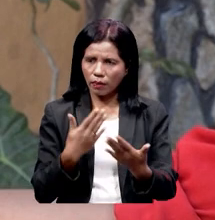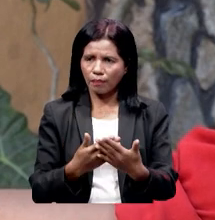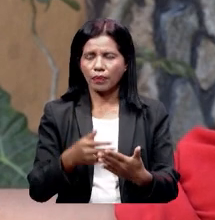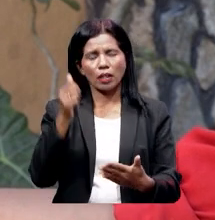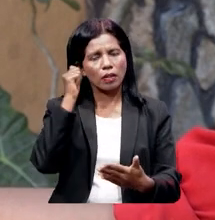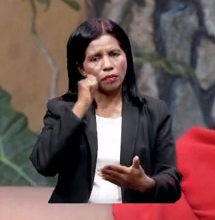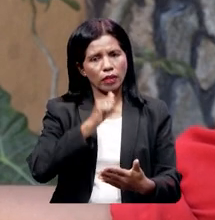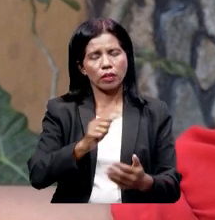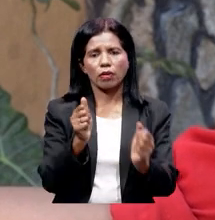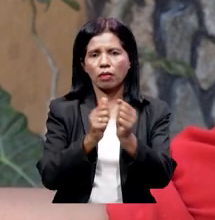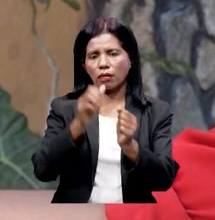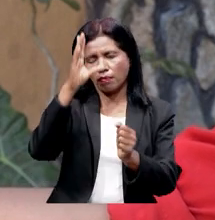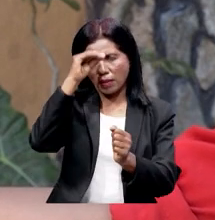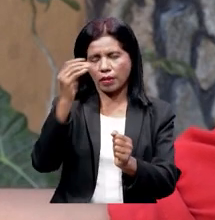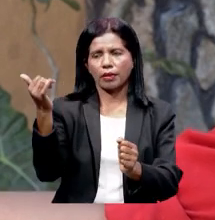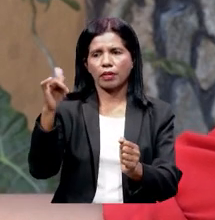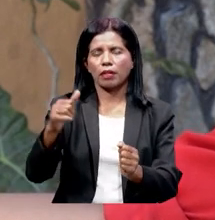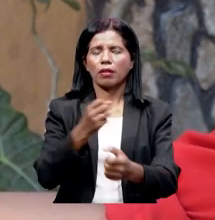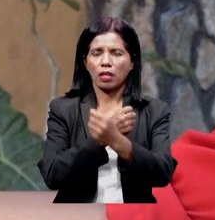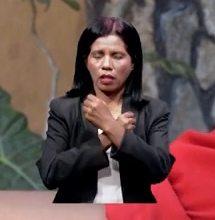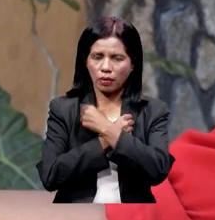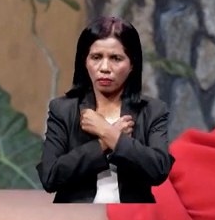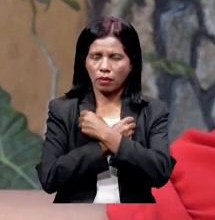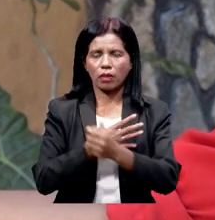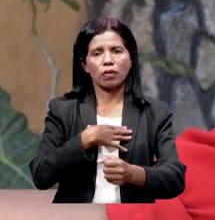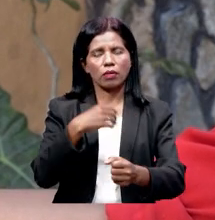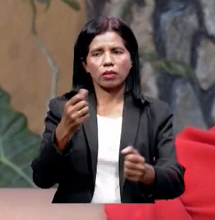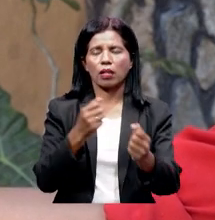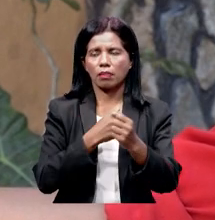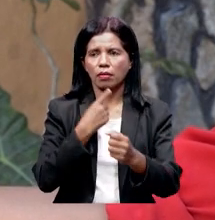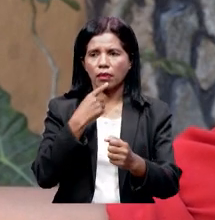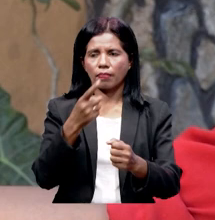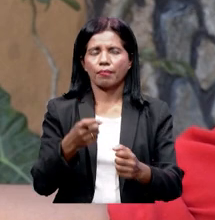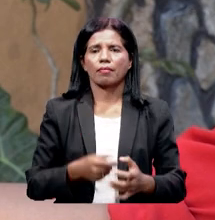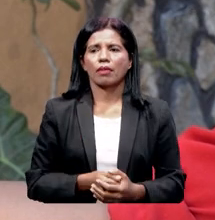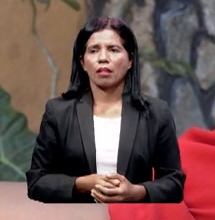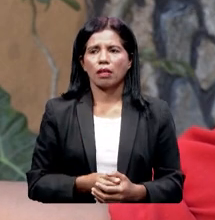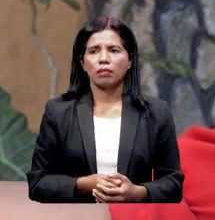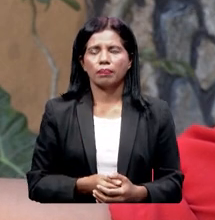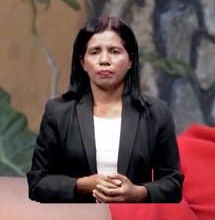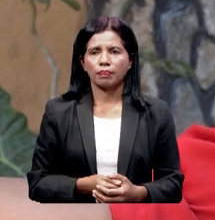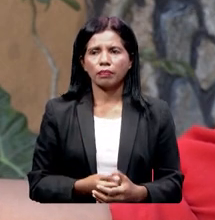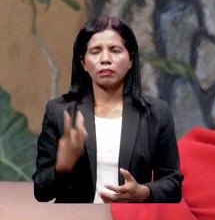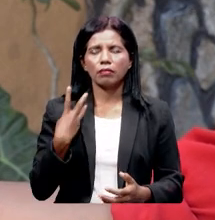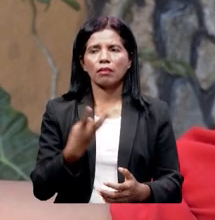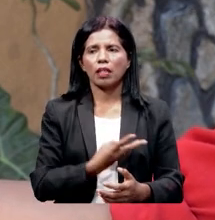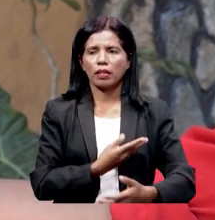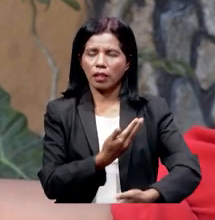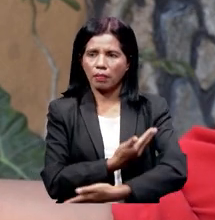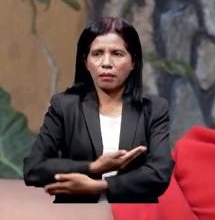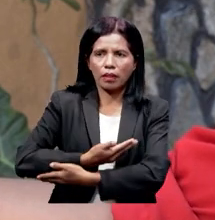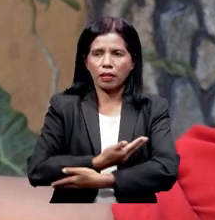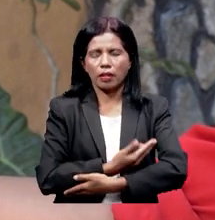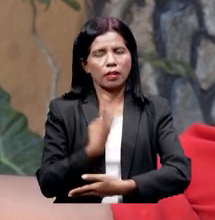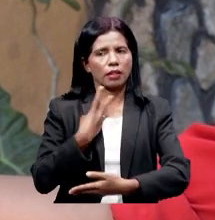feto romano sira ne bem a hadomi malu ou gosta malu e tal tu diante que tal e tal ne bebê e tal ne